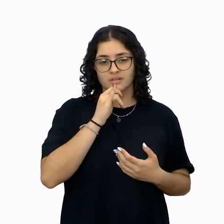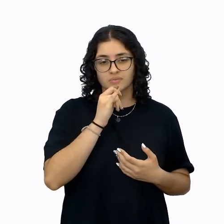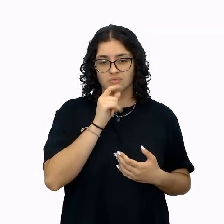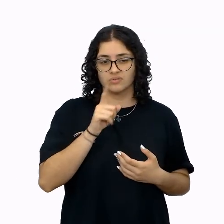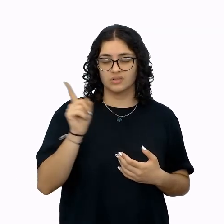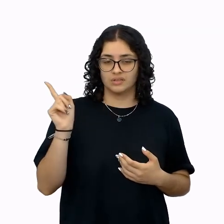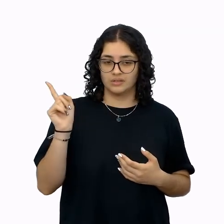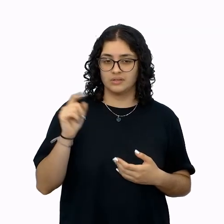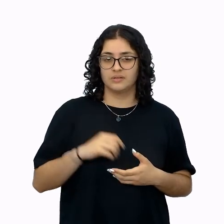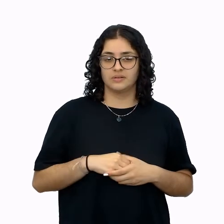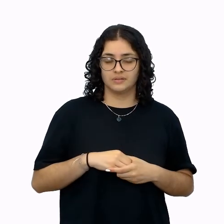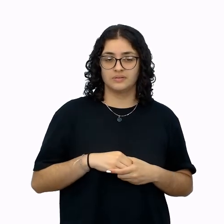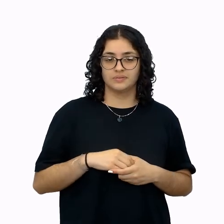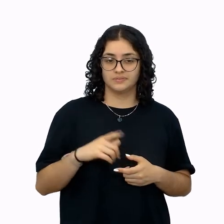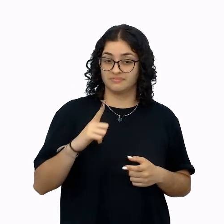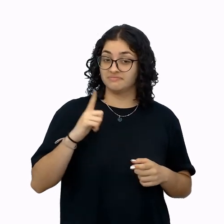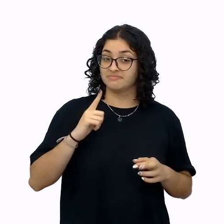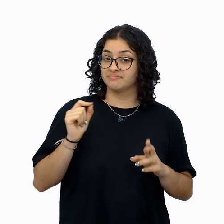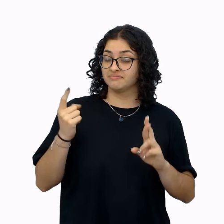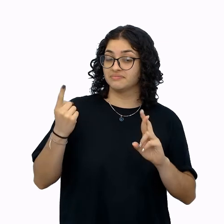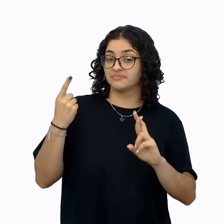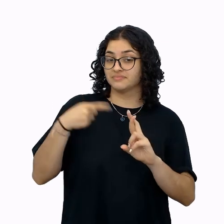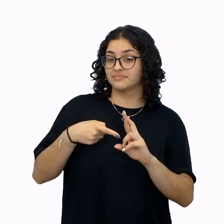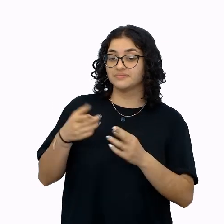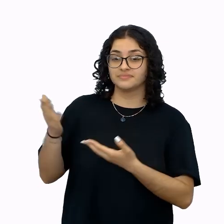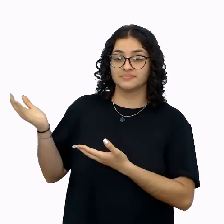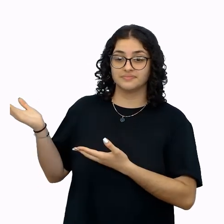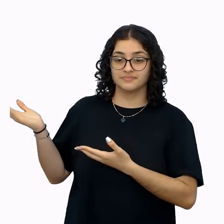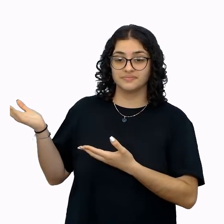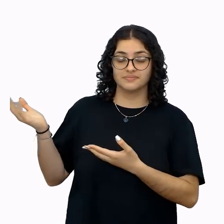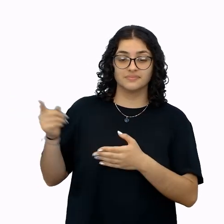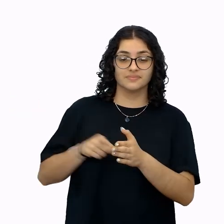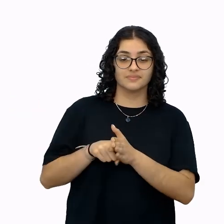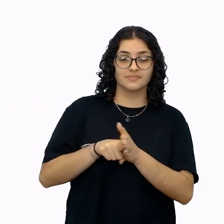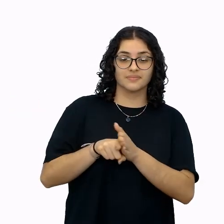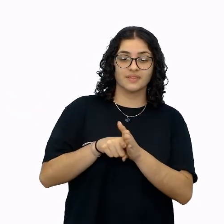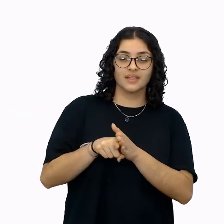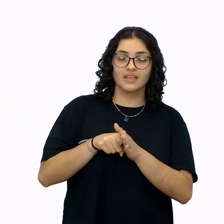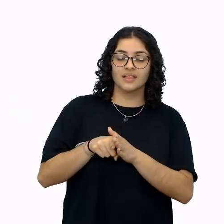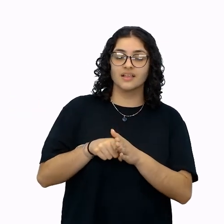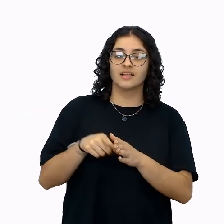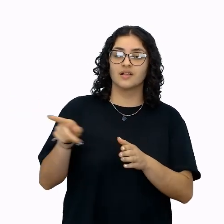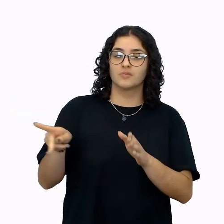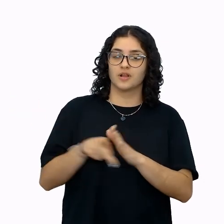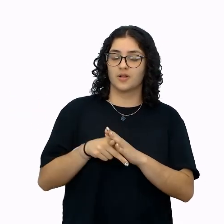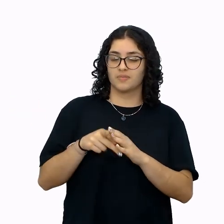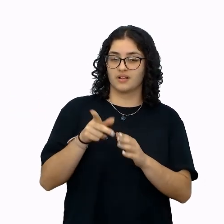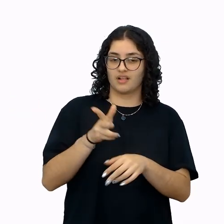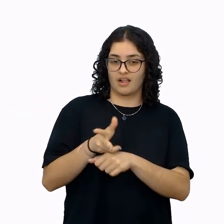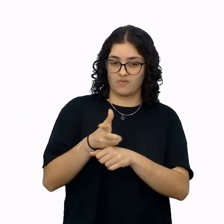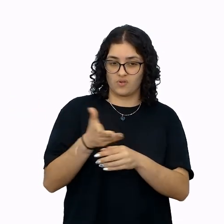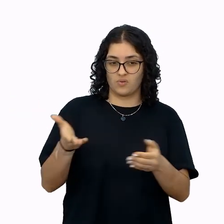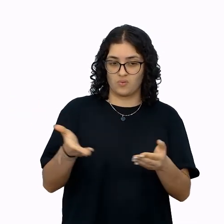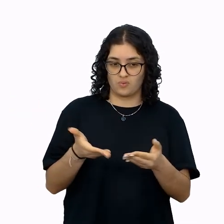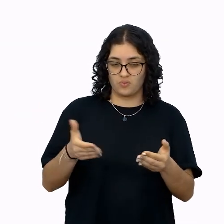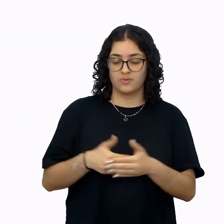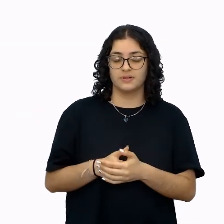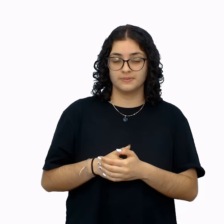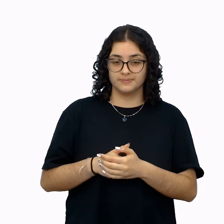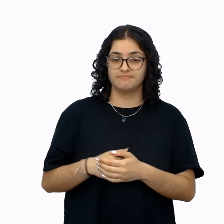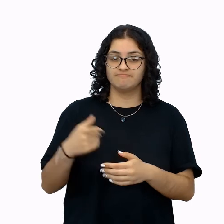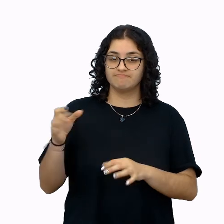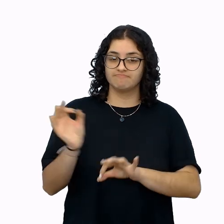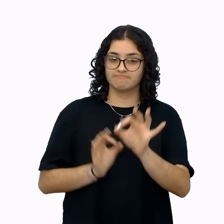vocês as nossas referências, né, que foram pesquisadas para essa gravação de hoje, né, para